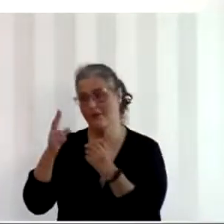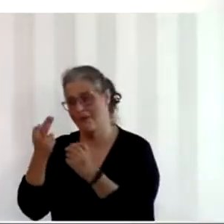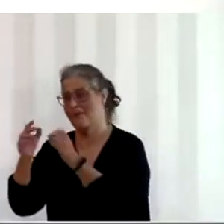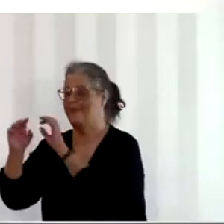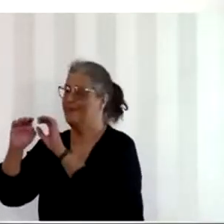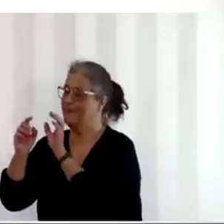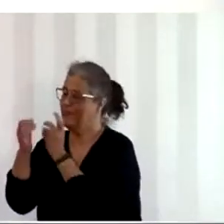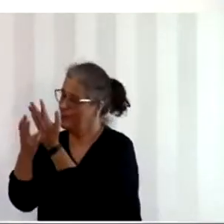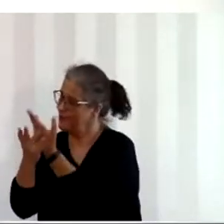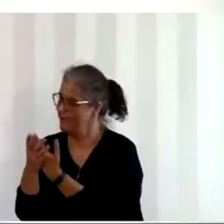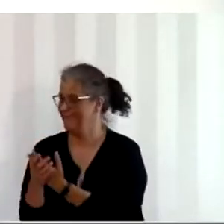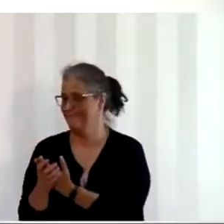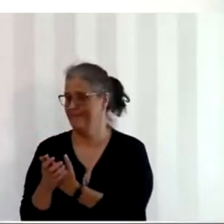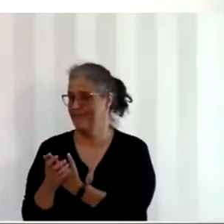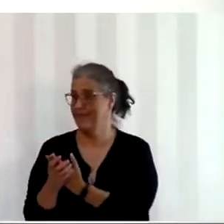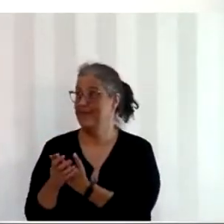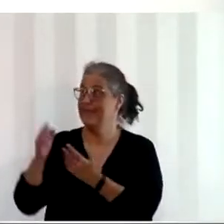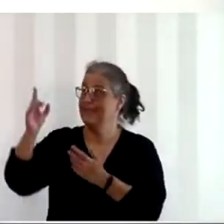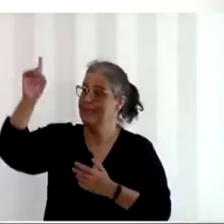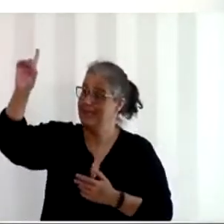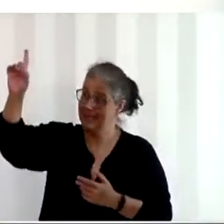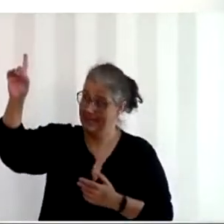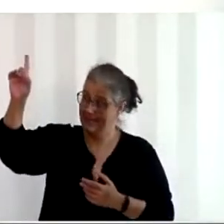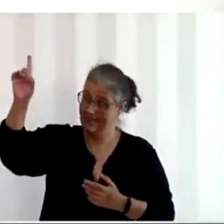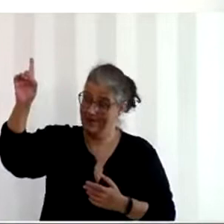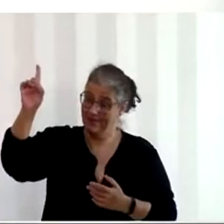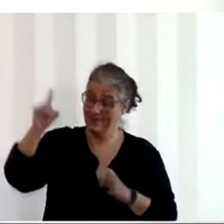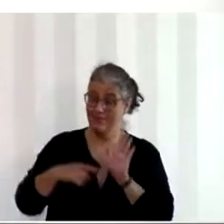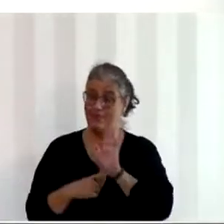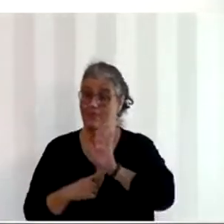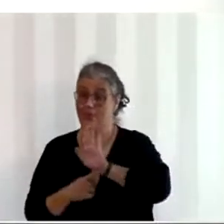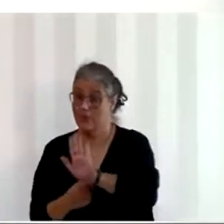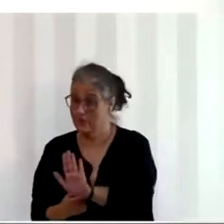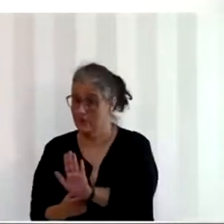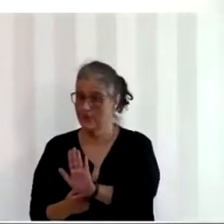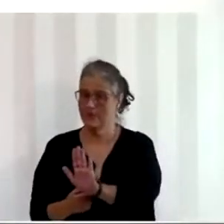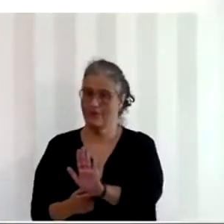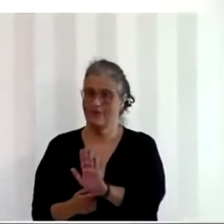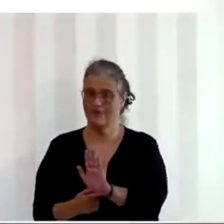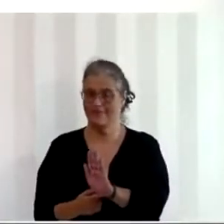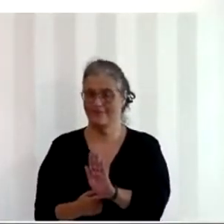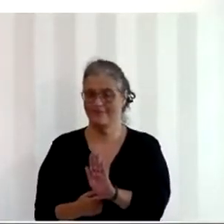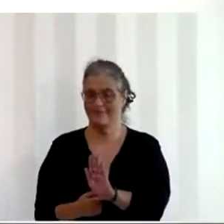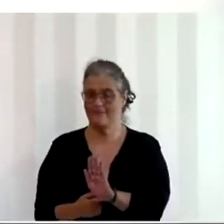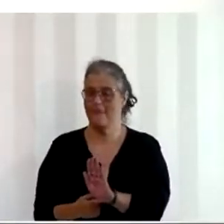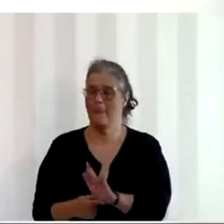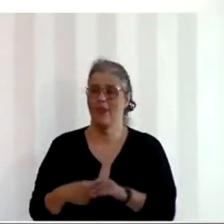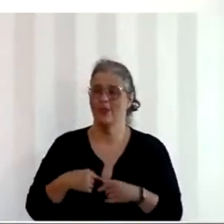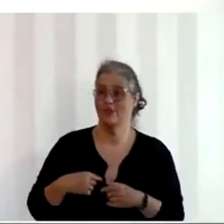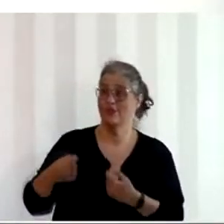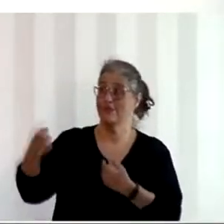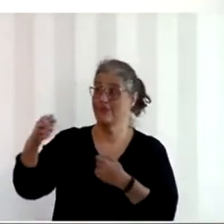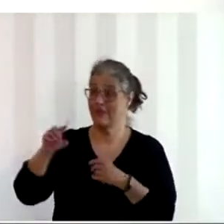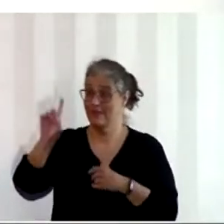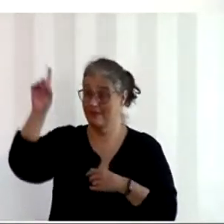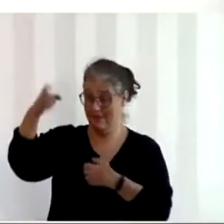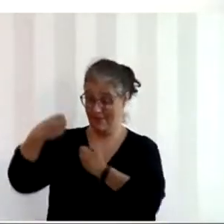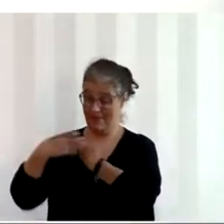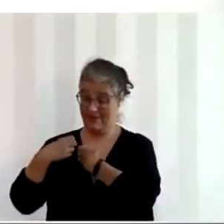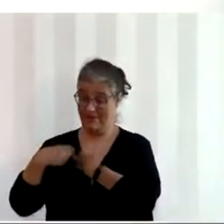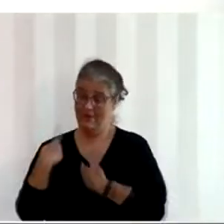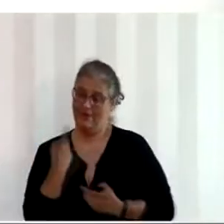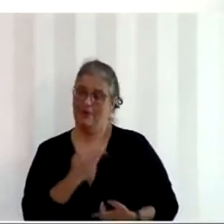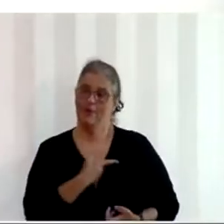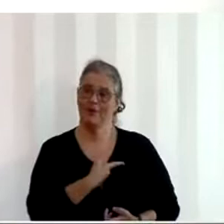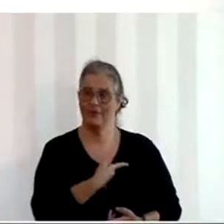Nós devemos tomar cuidado para não querer materializar o nosso Deus, mas de forma pedagógica, didática, o Senhor queria ensinar